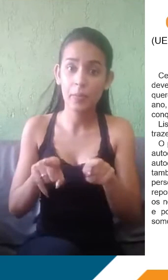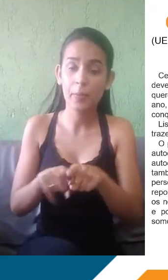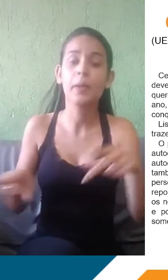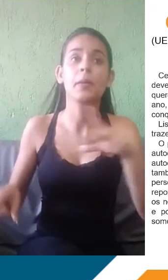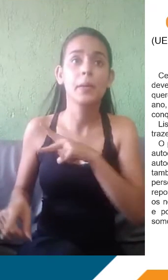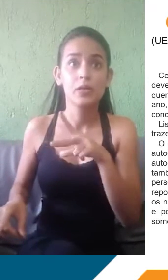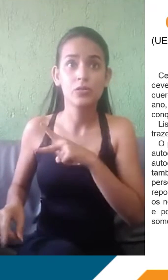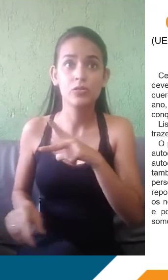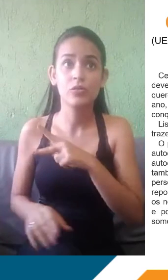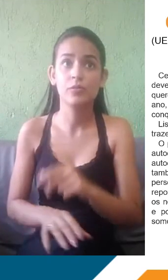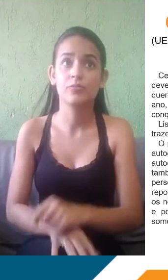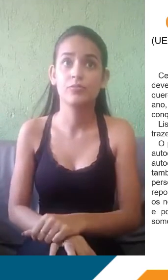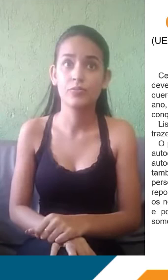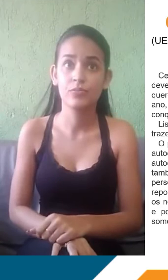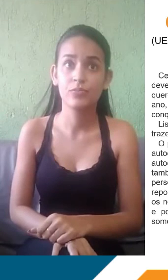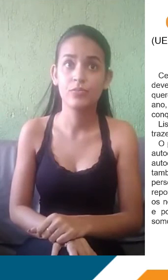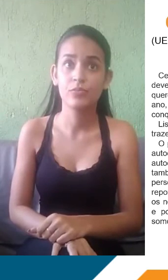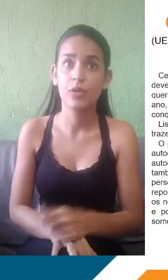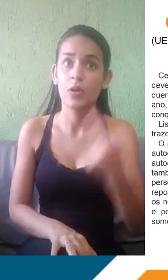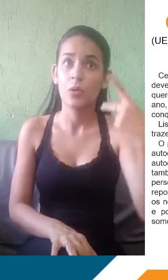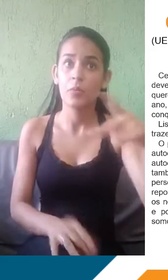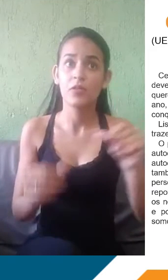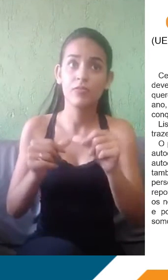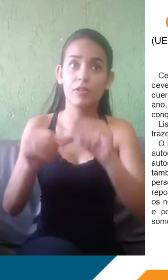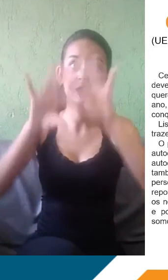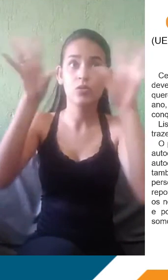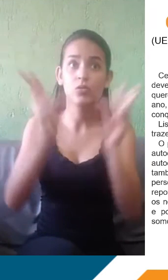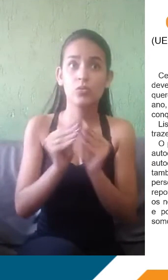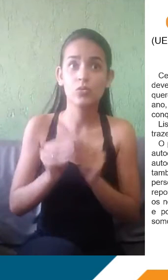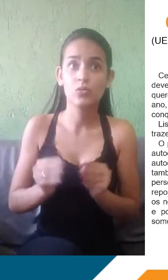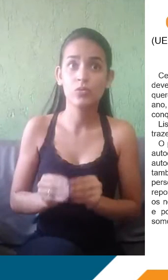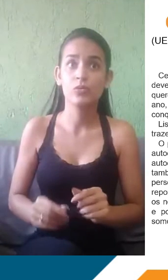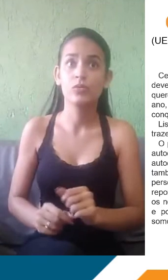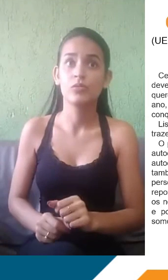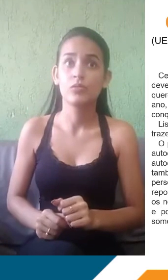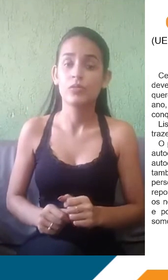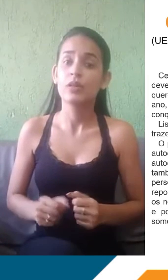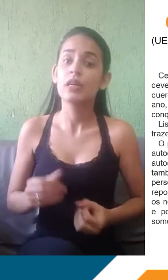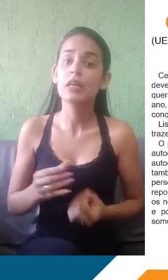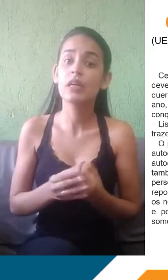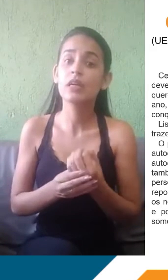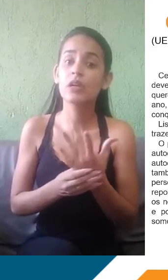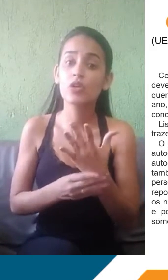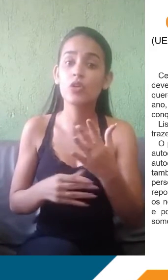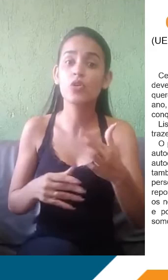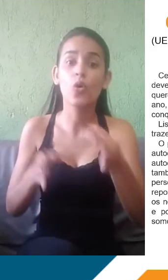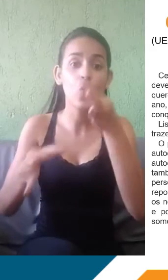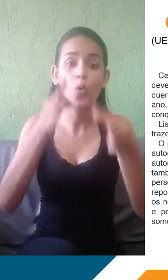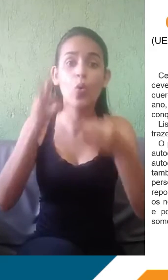conclusão. Essa estrutura caracteriza o argumento como: letra A, indutivo; letra